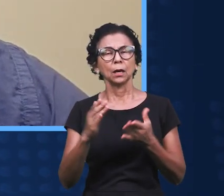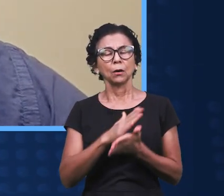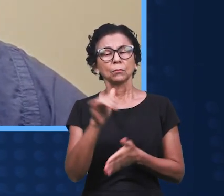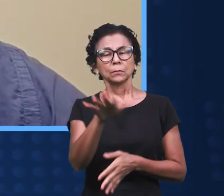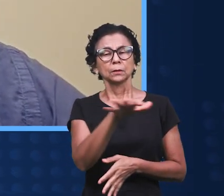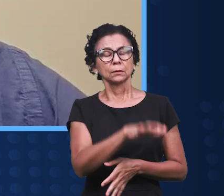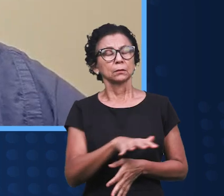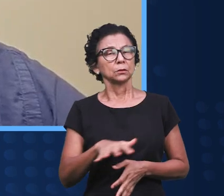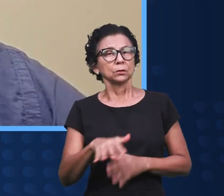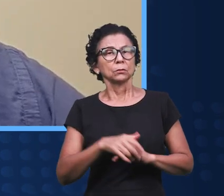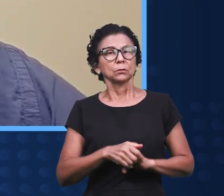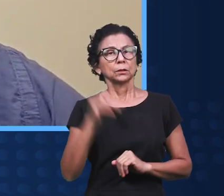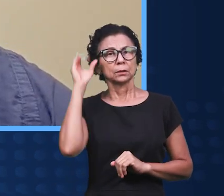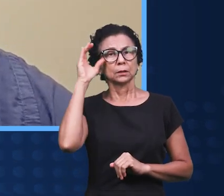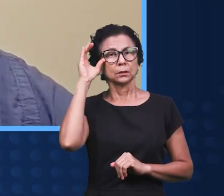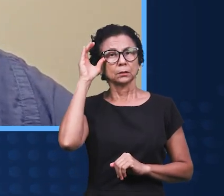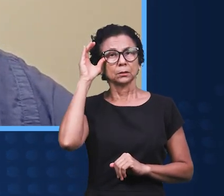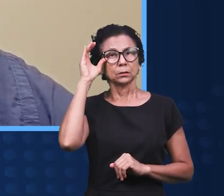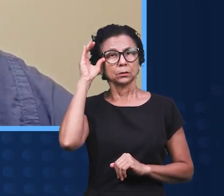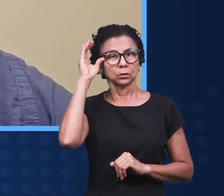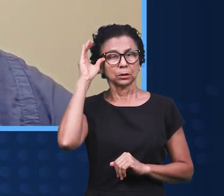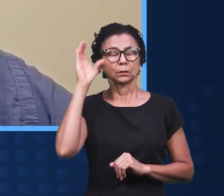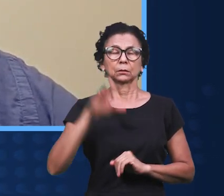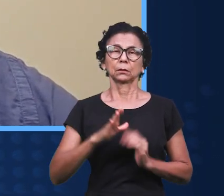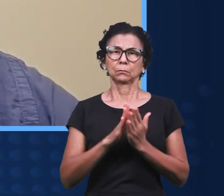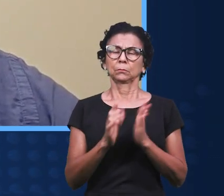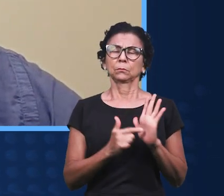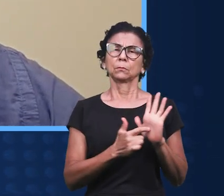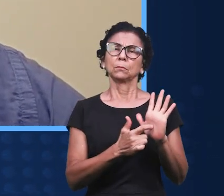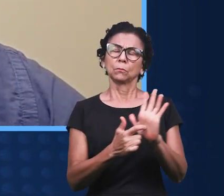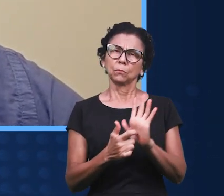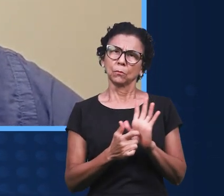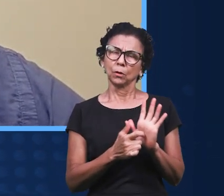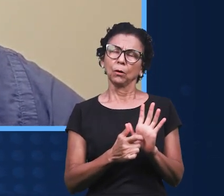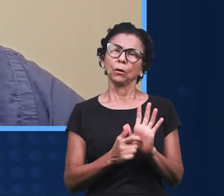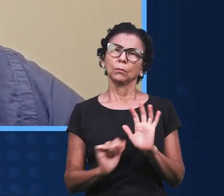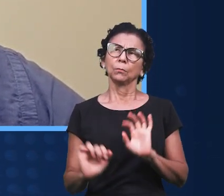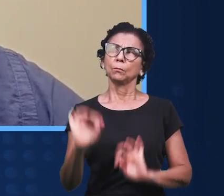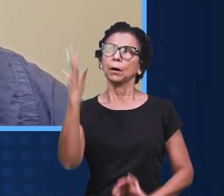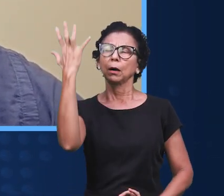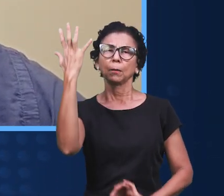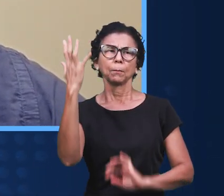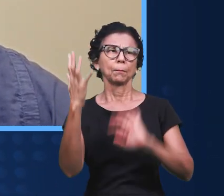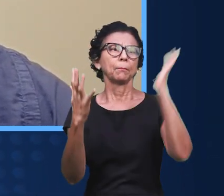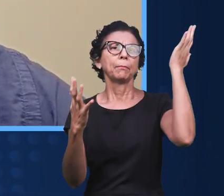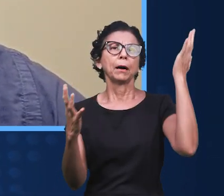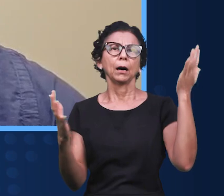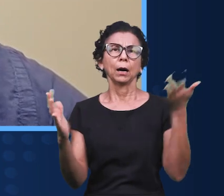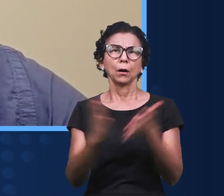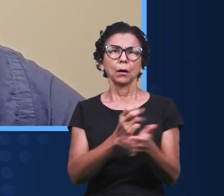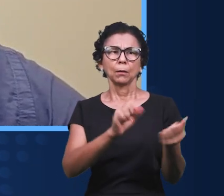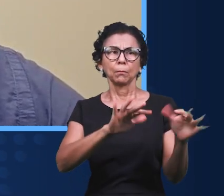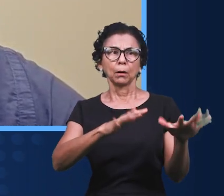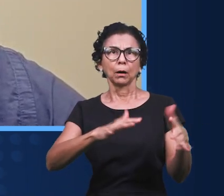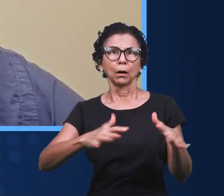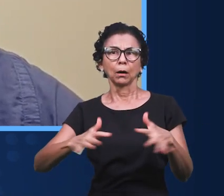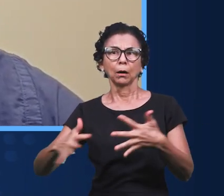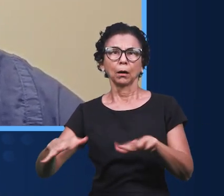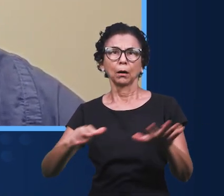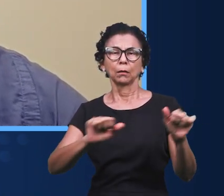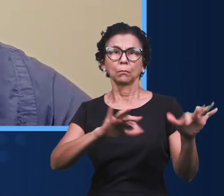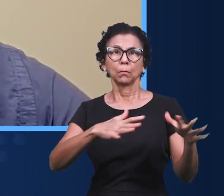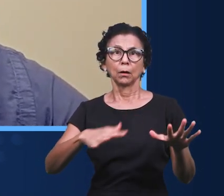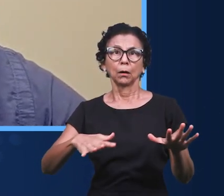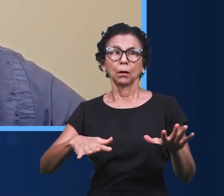importante destacarmos que a palavra de Deus relata a ocorrência de alguns tremores de terra em